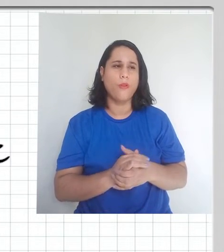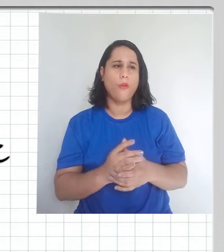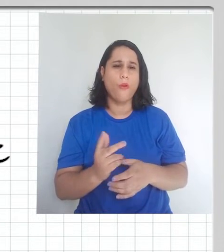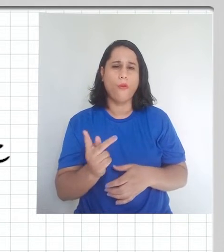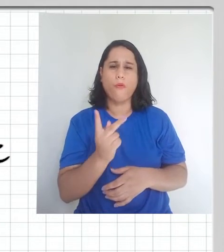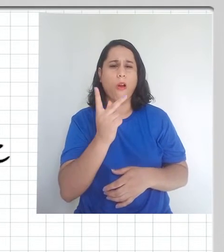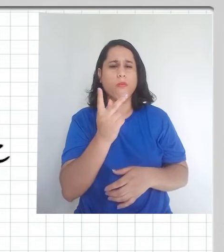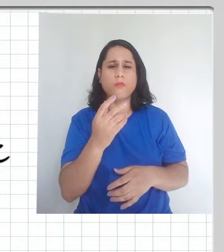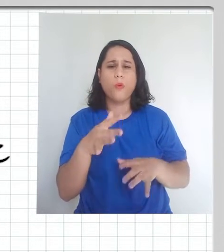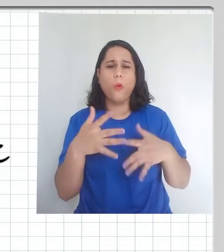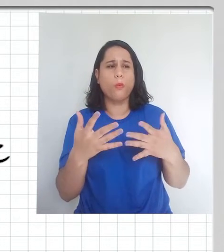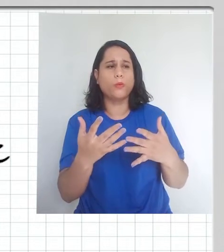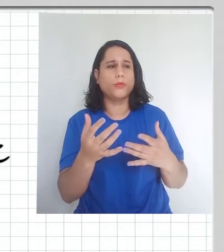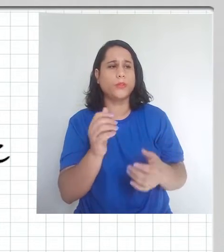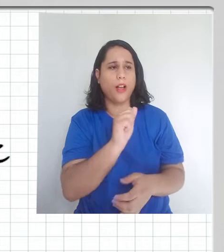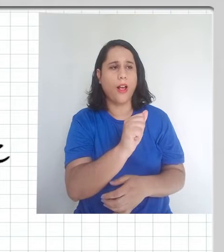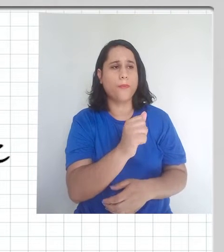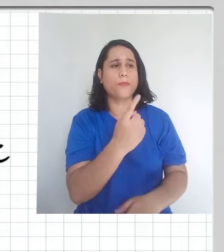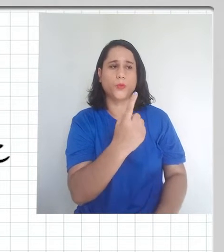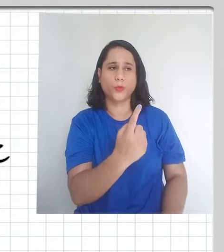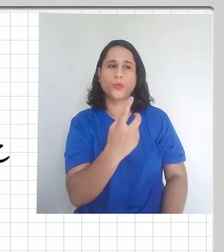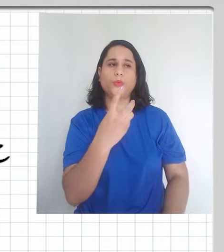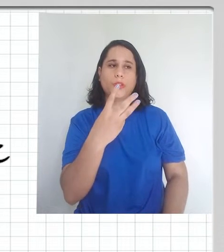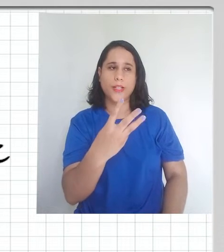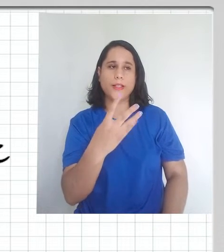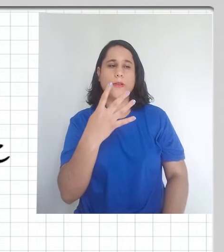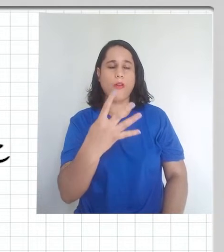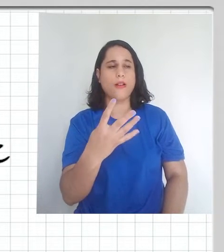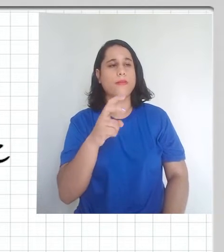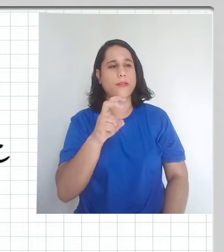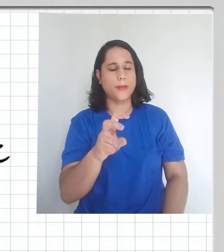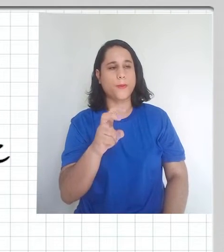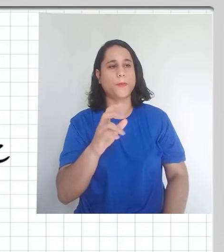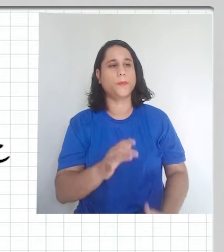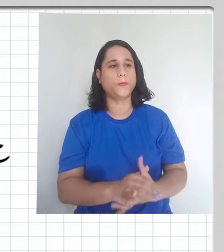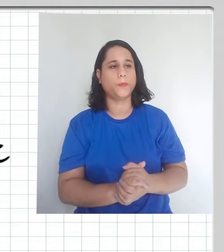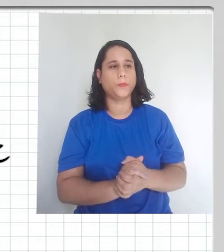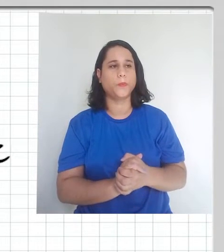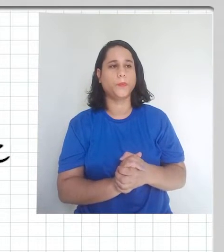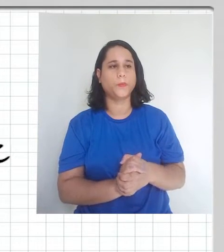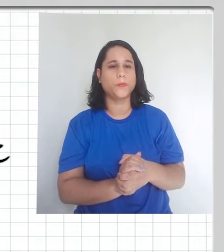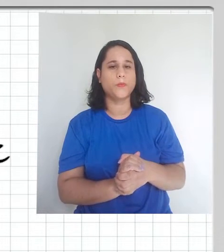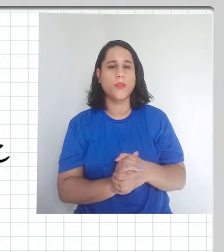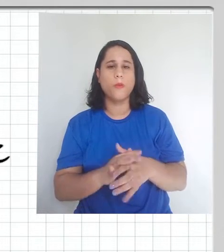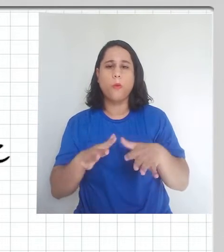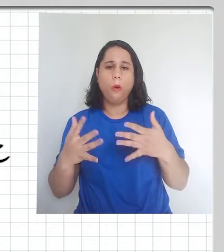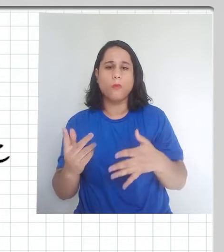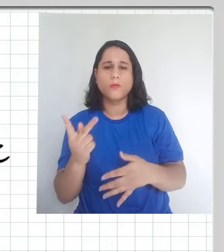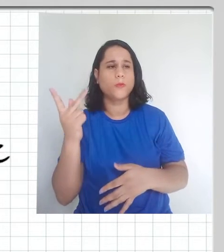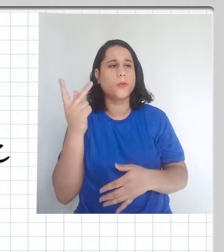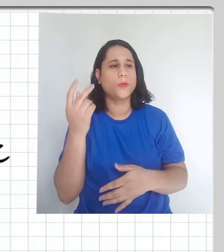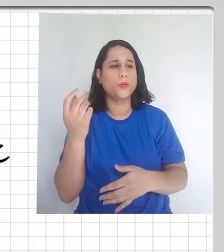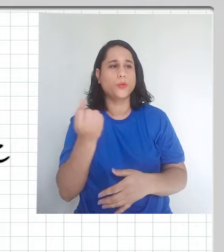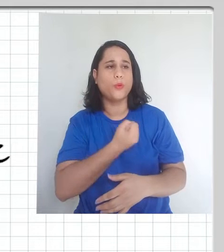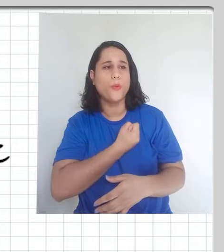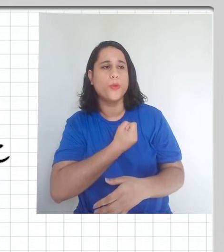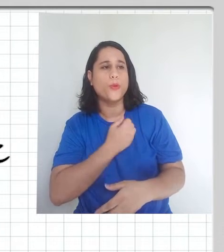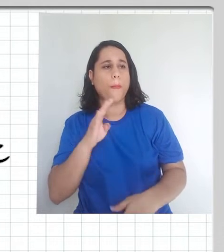quem? 1, 3, 4 e 5. E os valores de B são